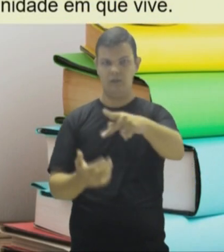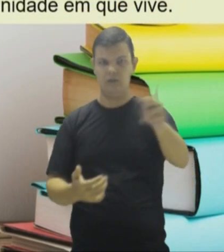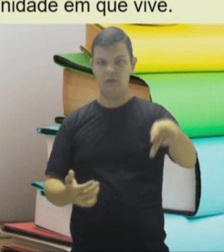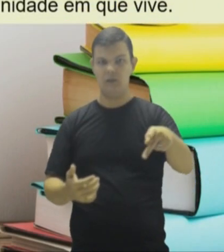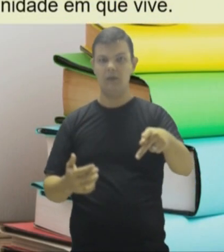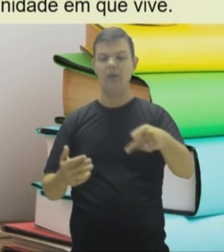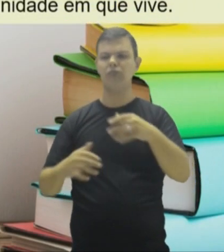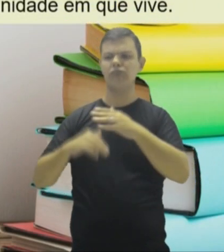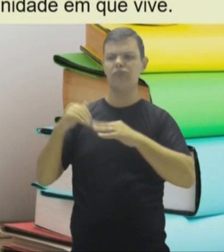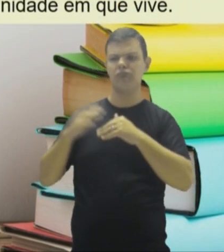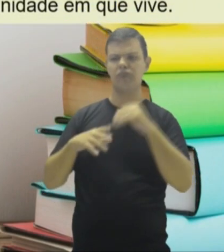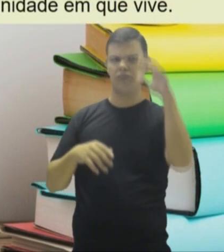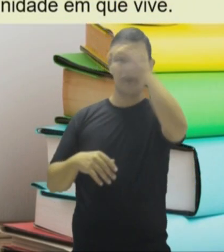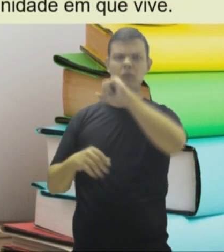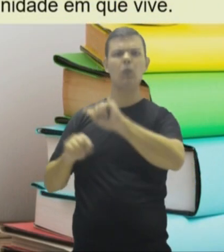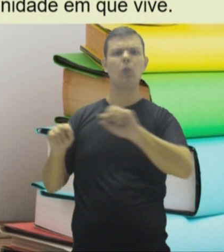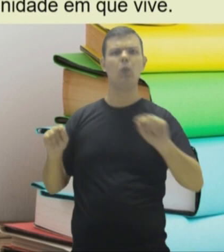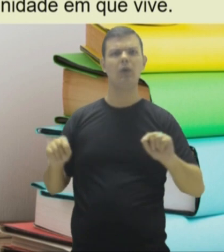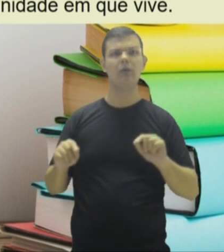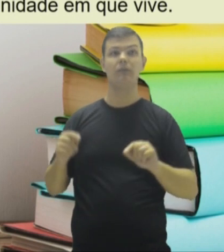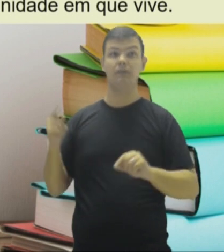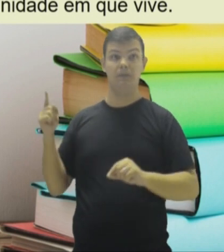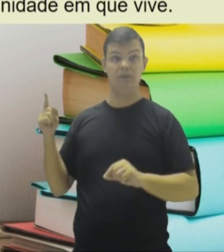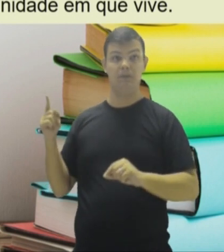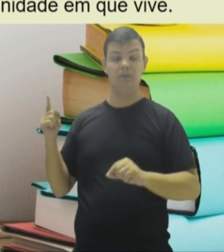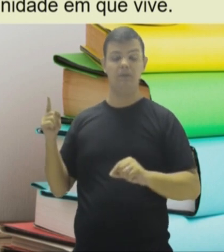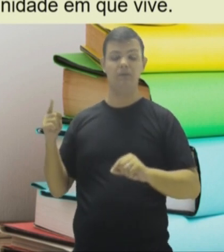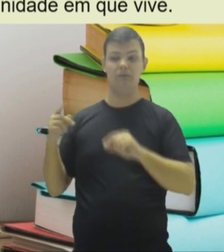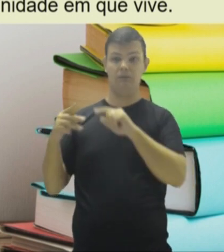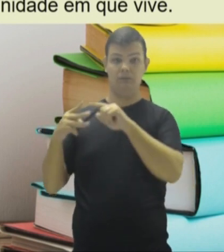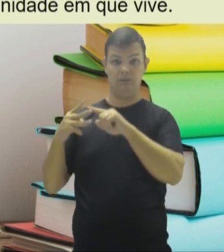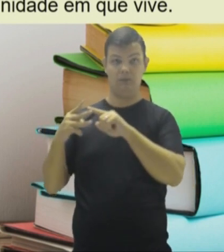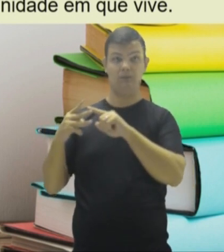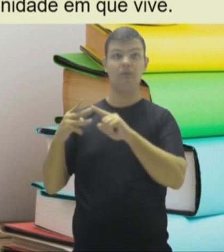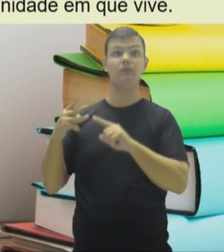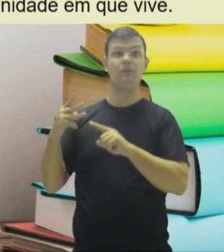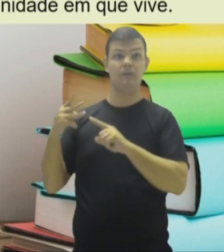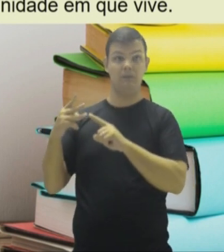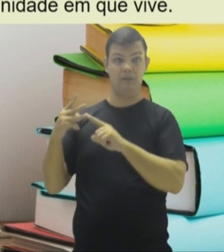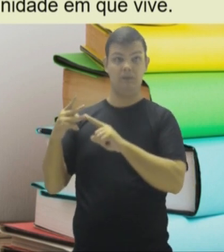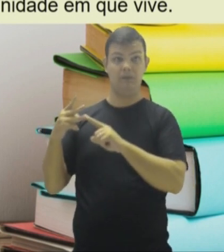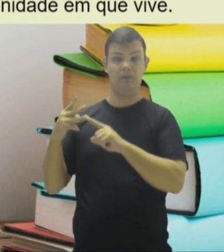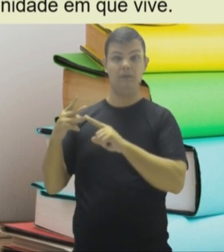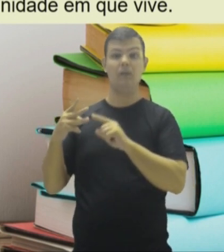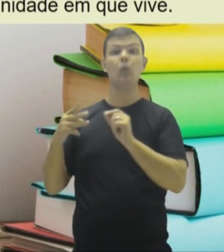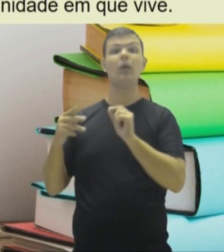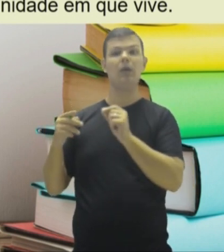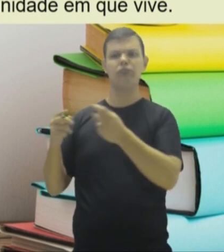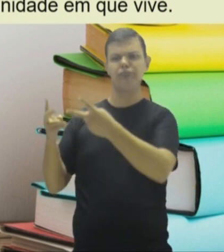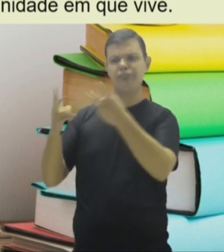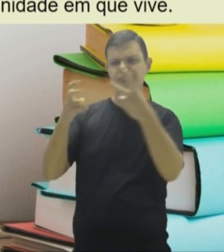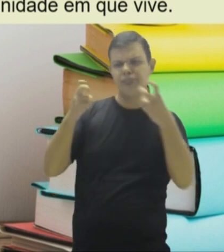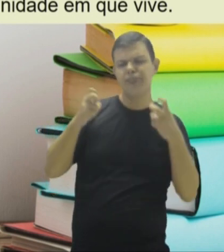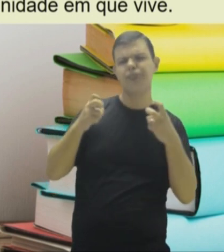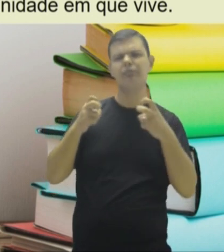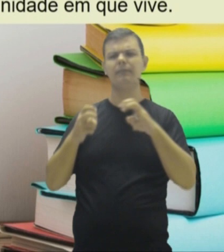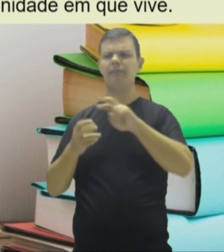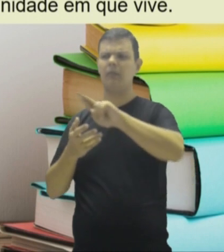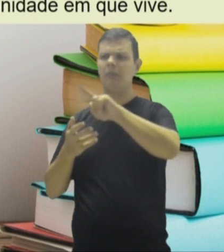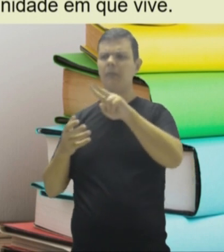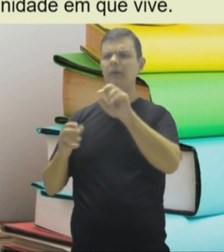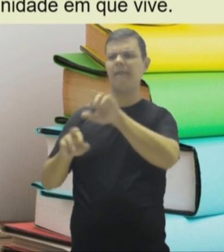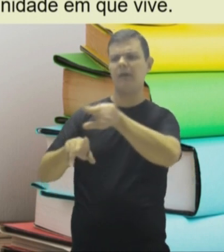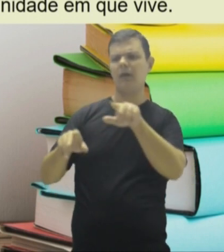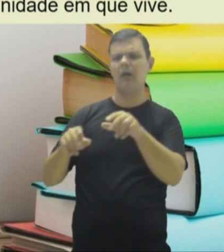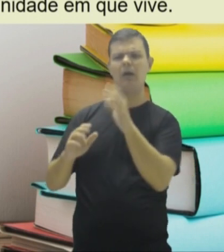Professores, habilidades de hoje será habilidade EF05, GE010, reconhecer e comparar atributos